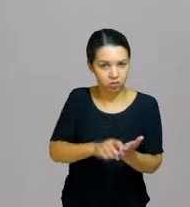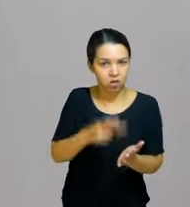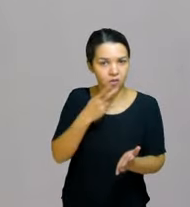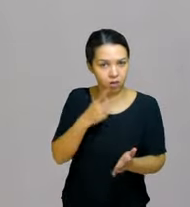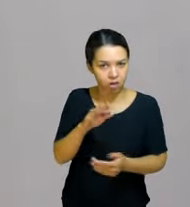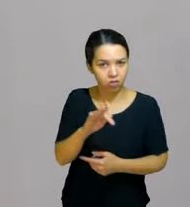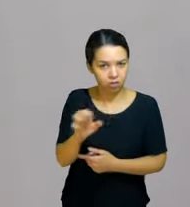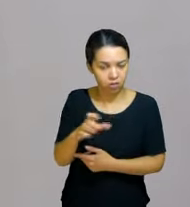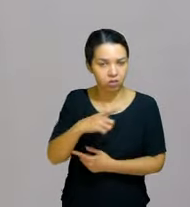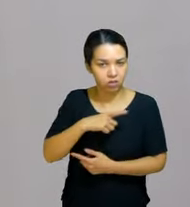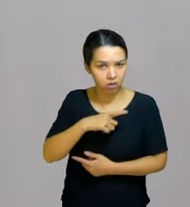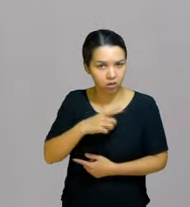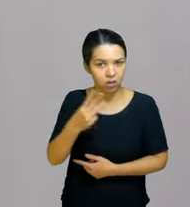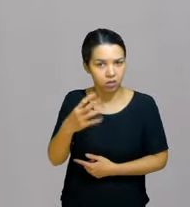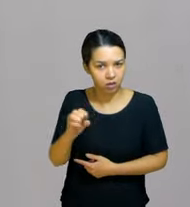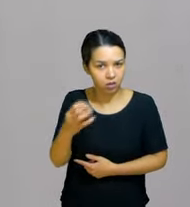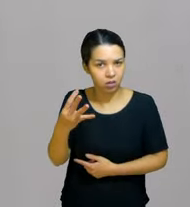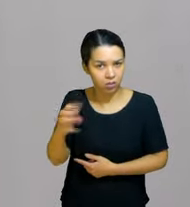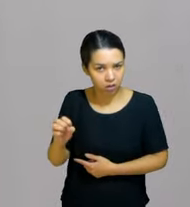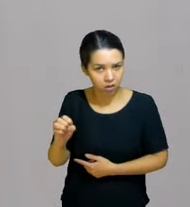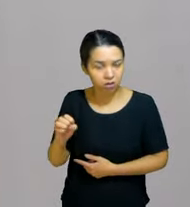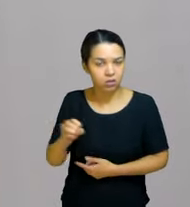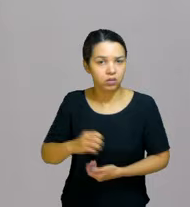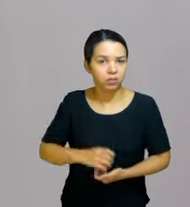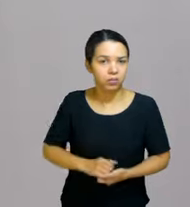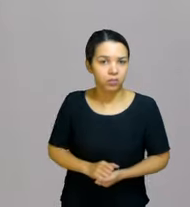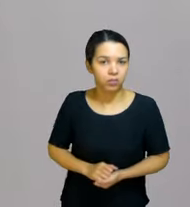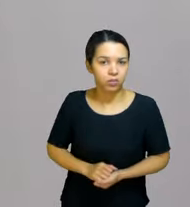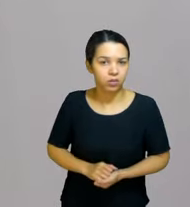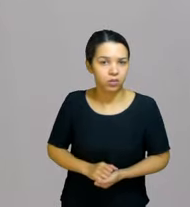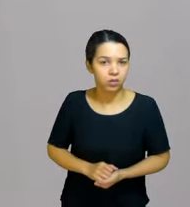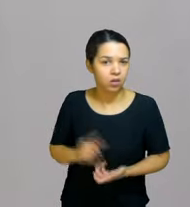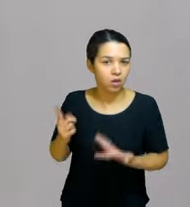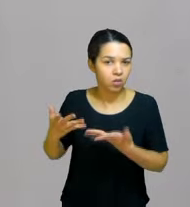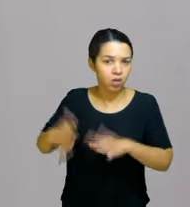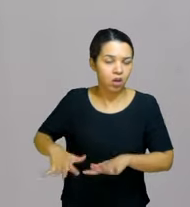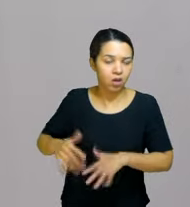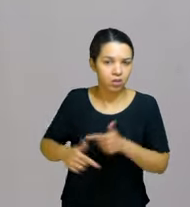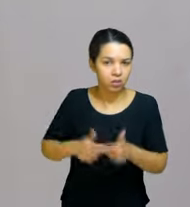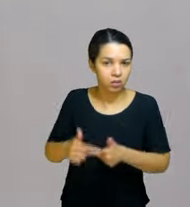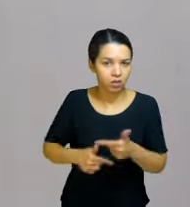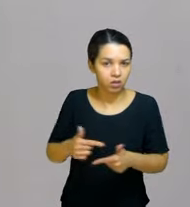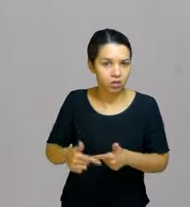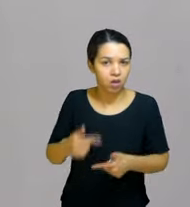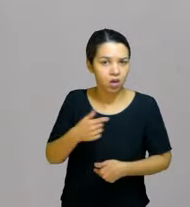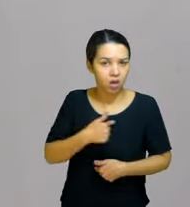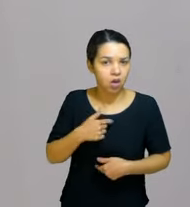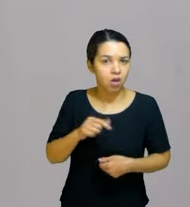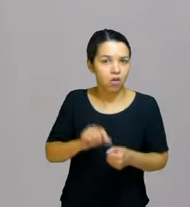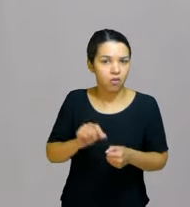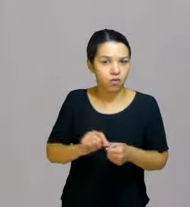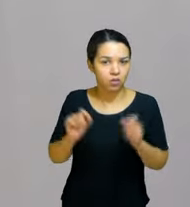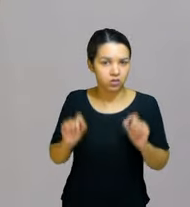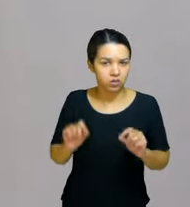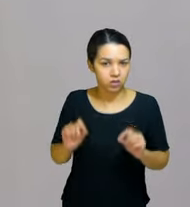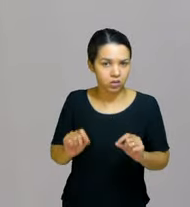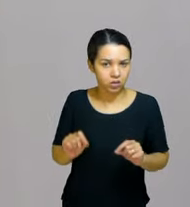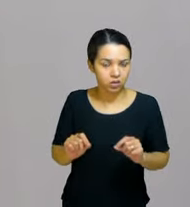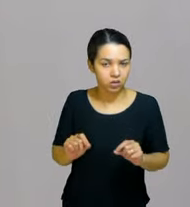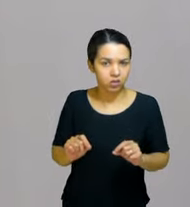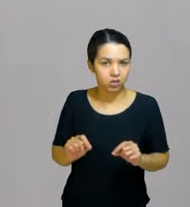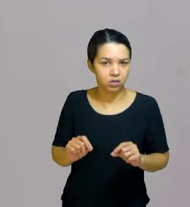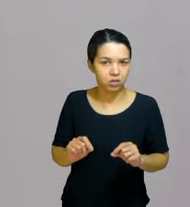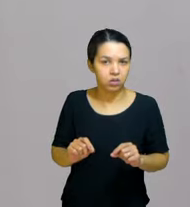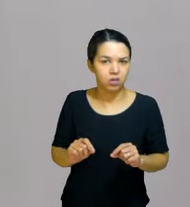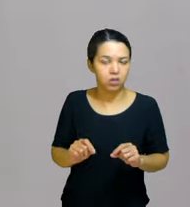40, mas, enfim, quanto tempo fizemos isso, né? Não querem. E o que é que eu posso fazer? Estourou com o